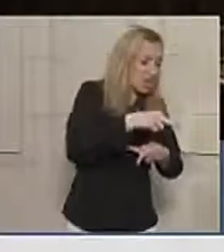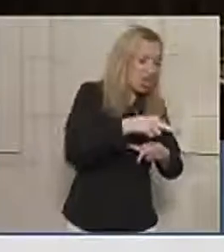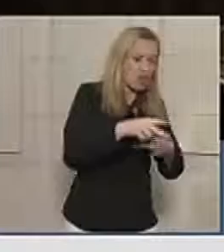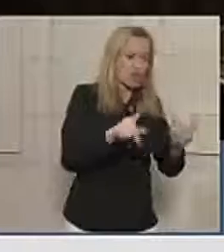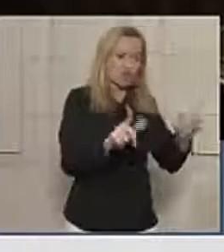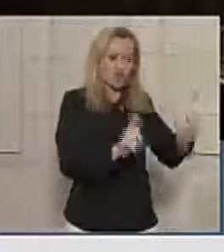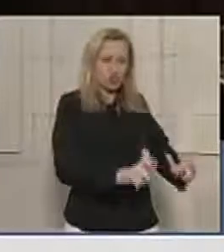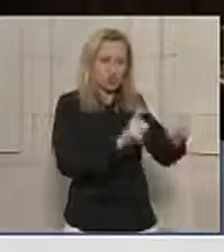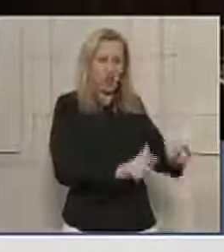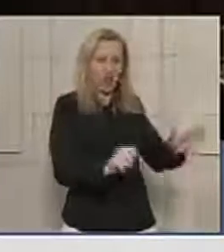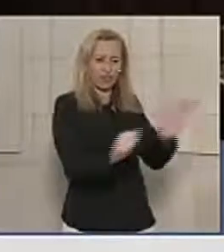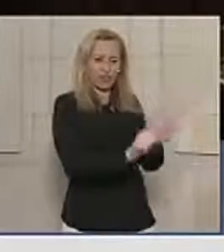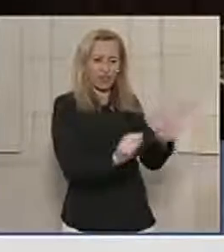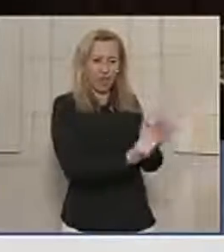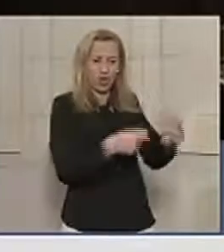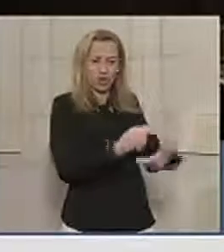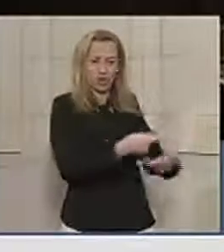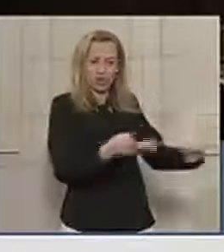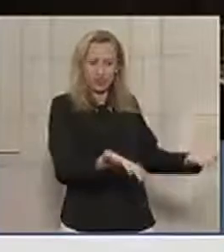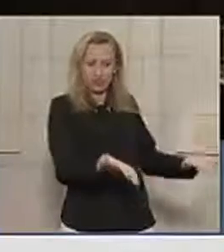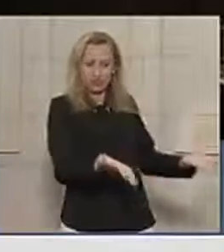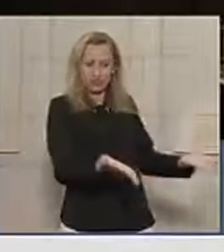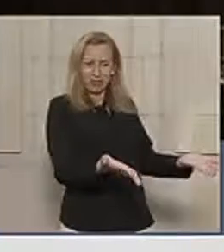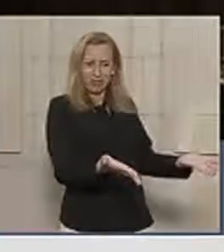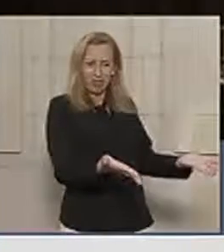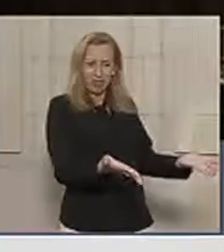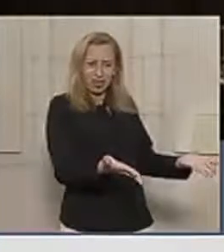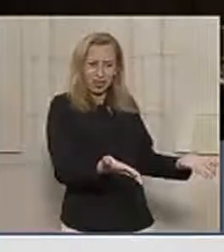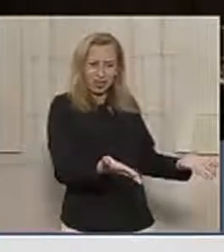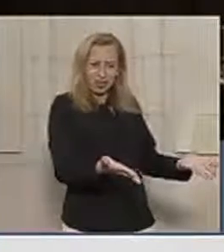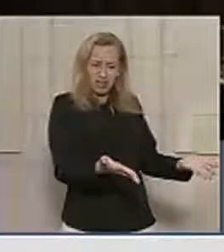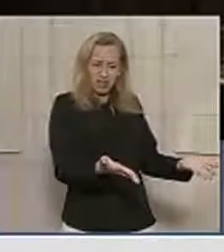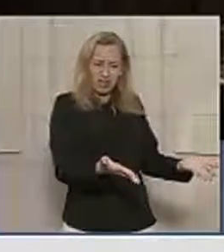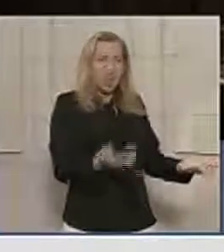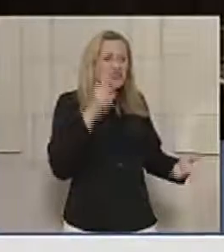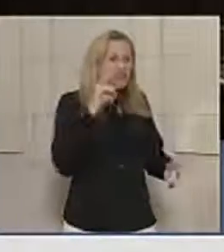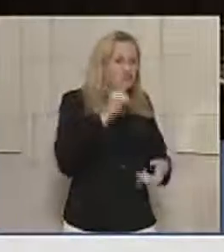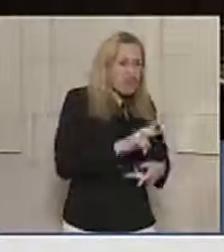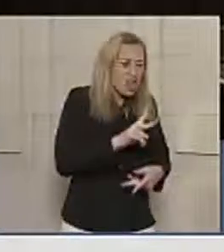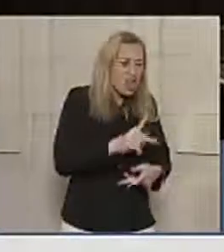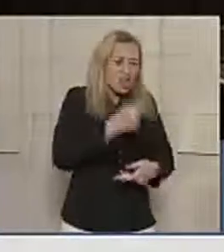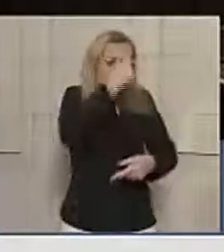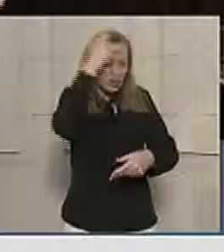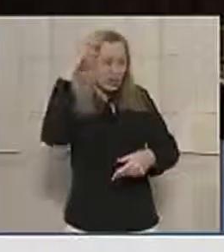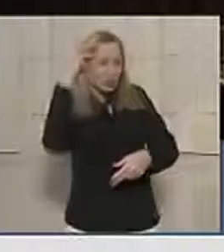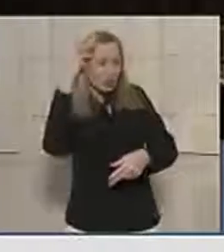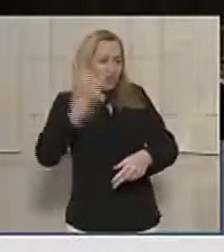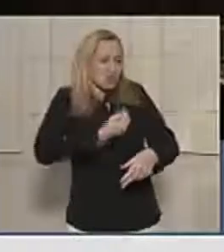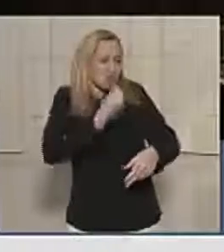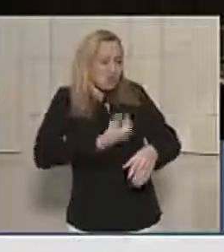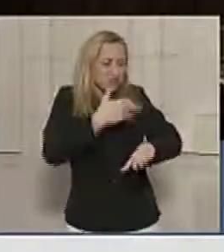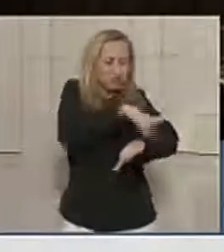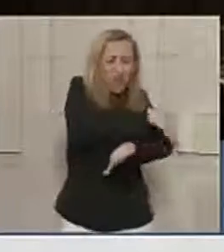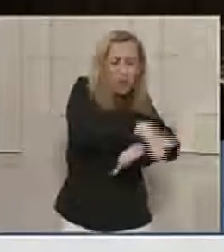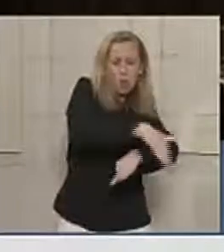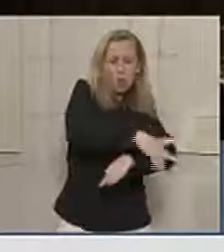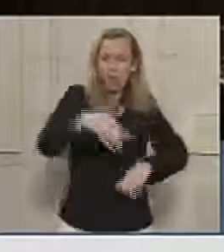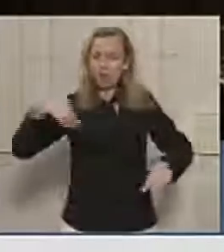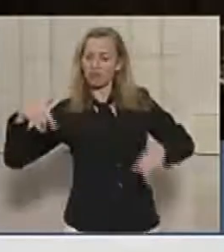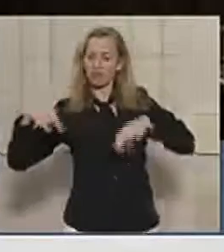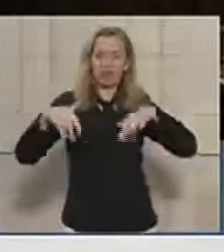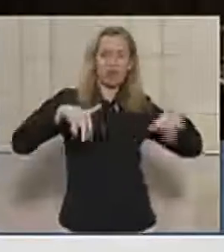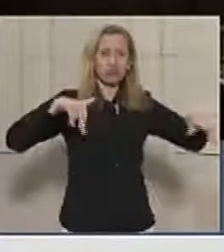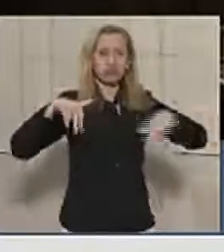aberto uma população que vaga pela Avenida Brasil e